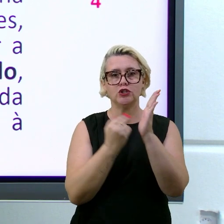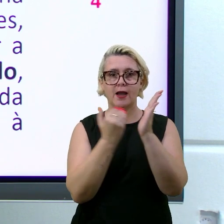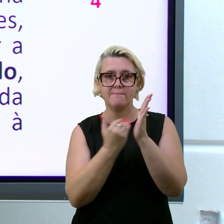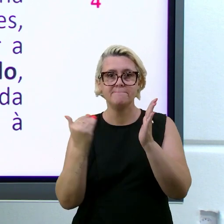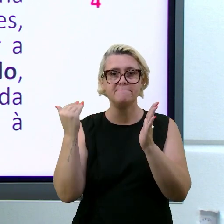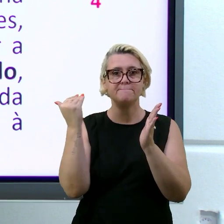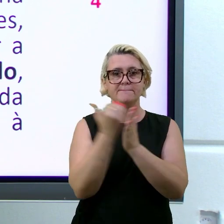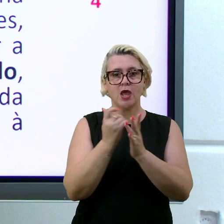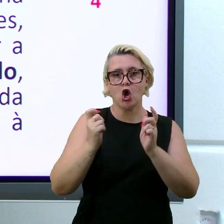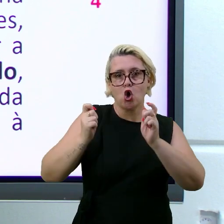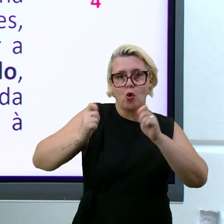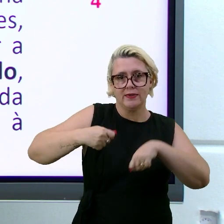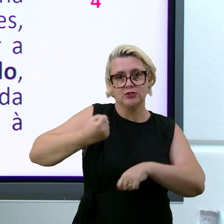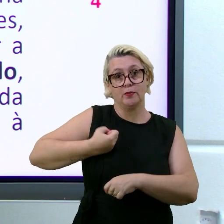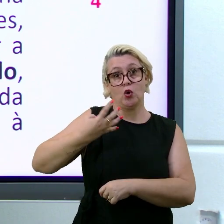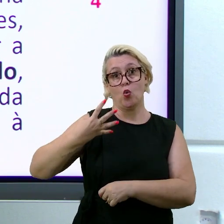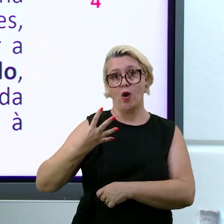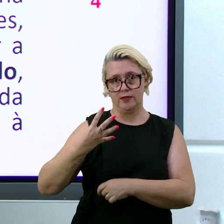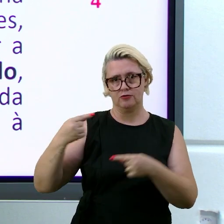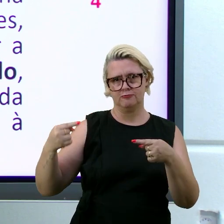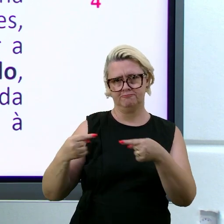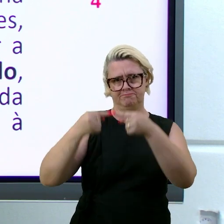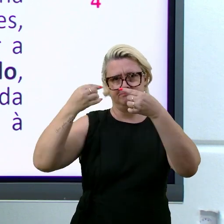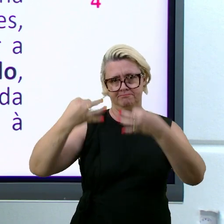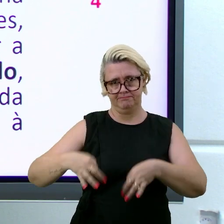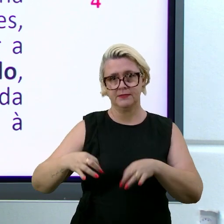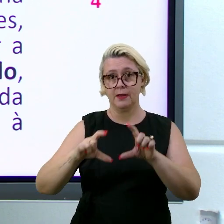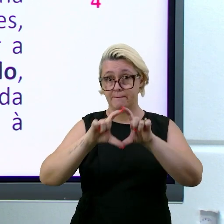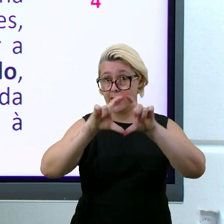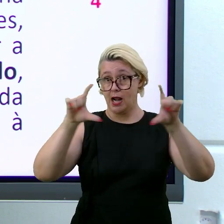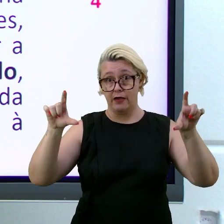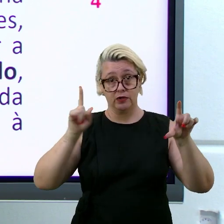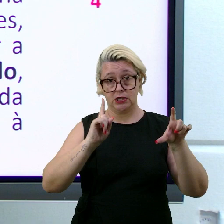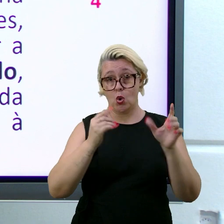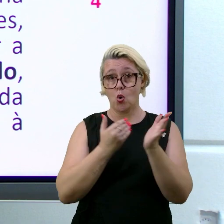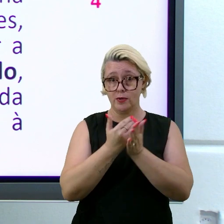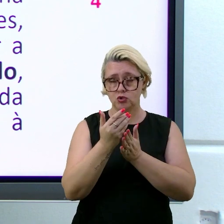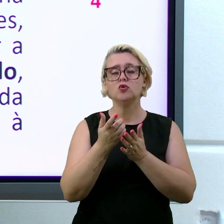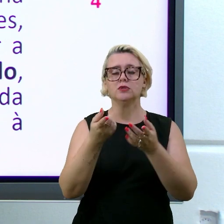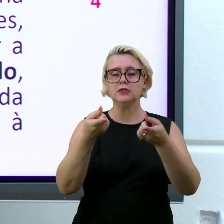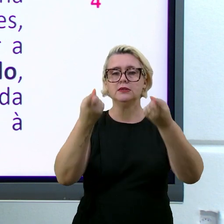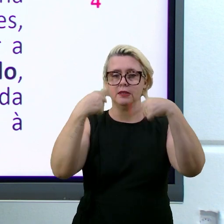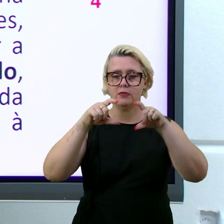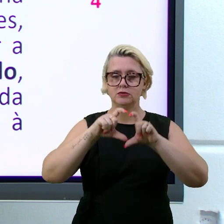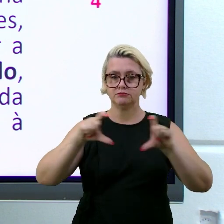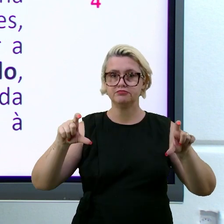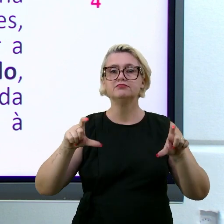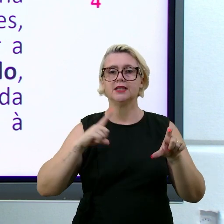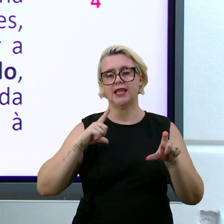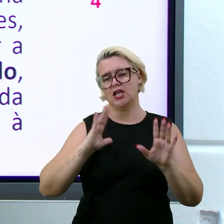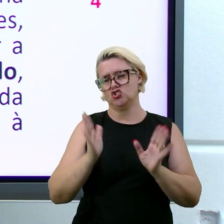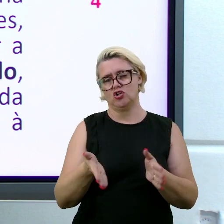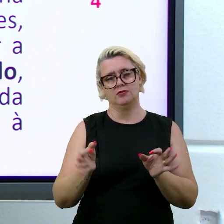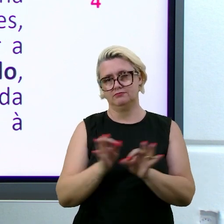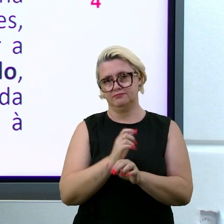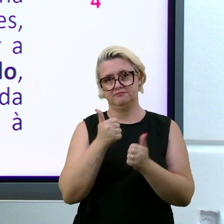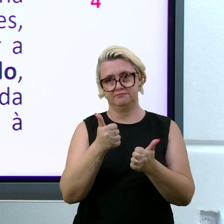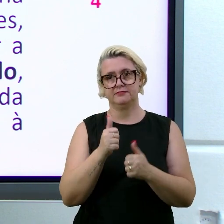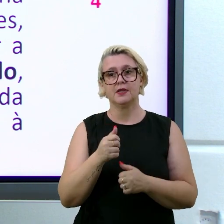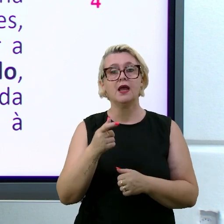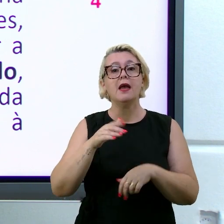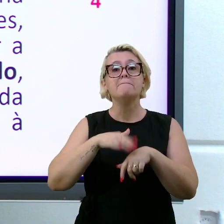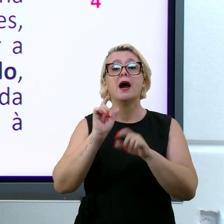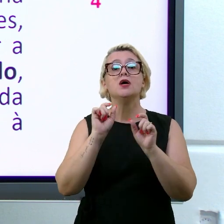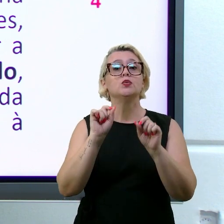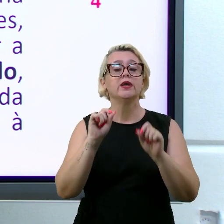esqueça disso, e é muito importante começar com eles já. Esse parágrafo não começou, mas os próximos todos têm, então está garantido. O que mais que nós